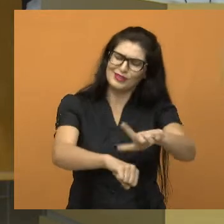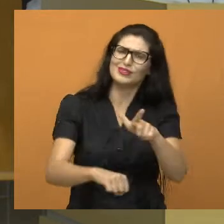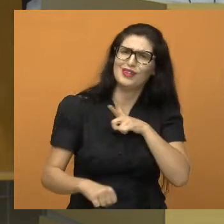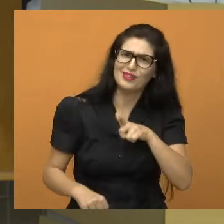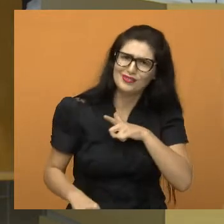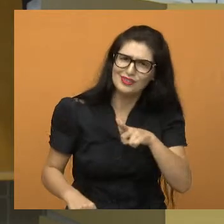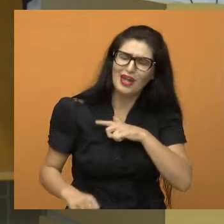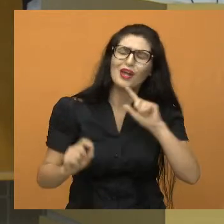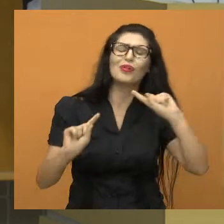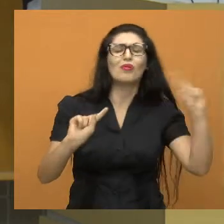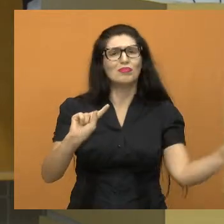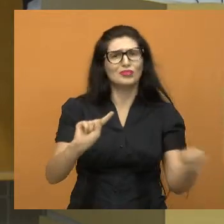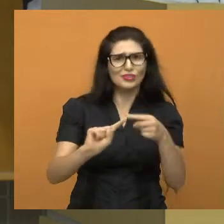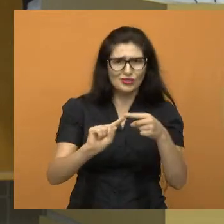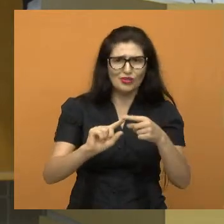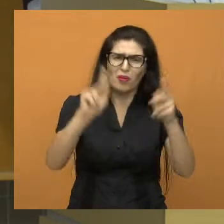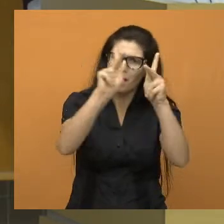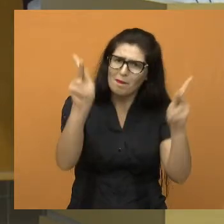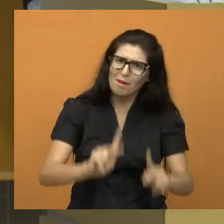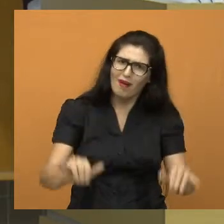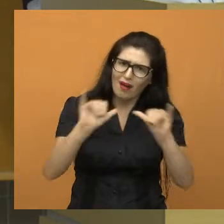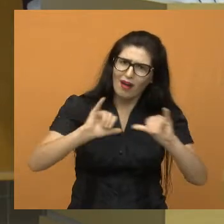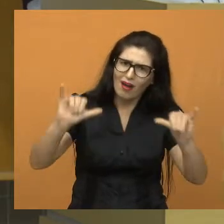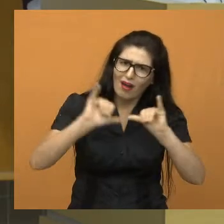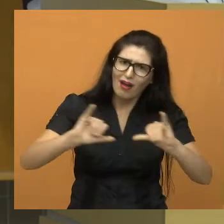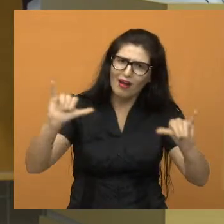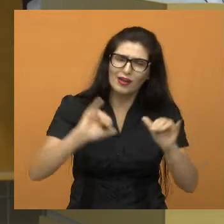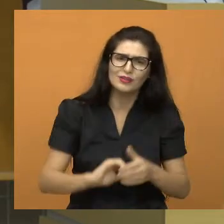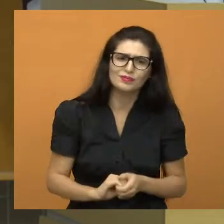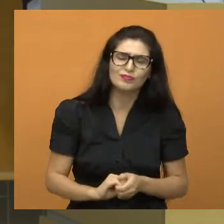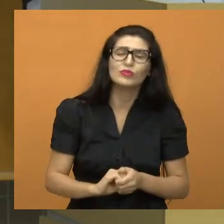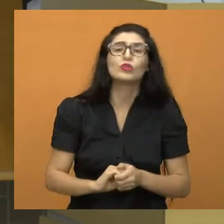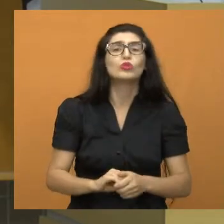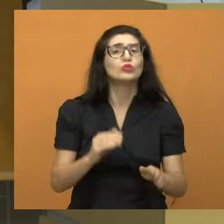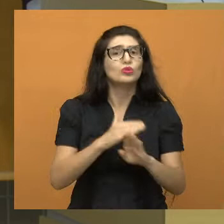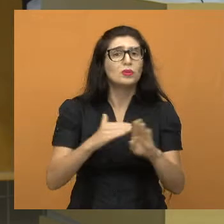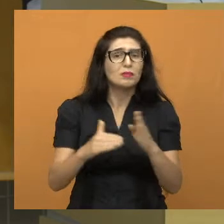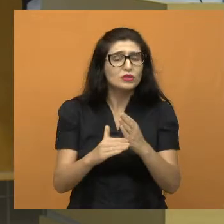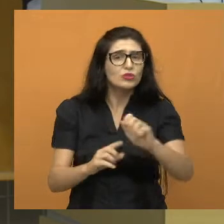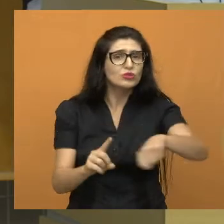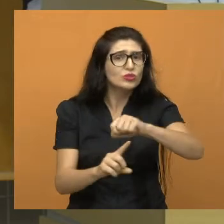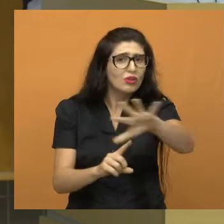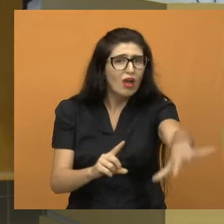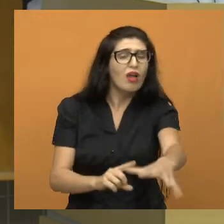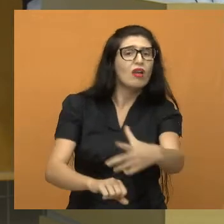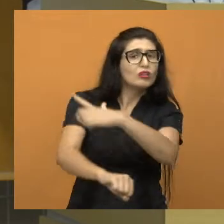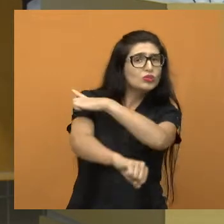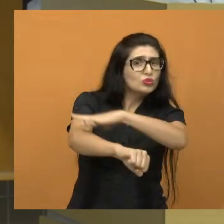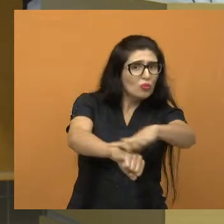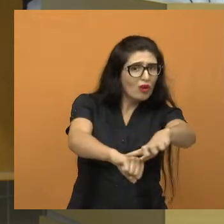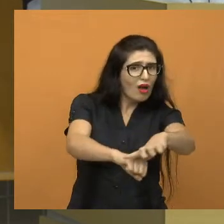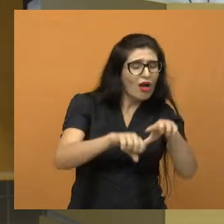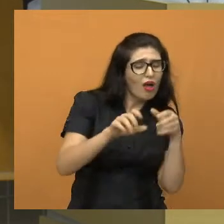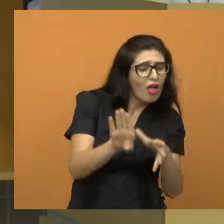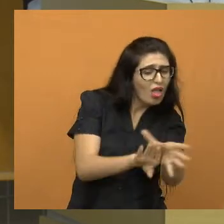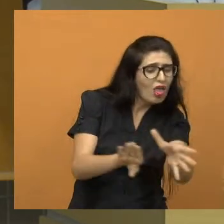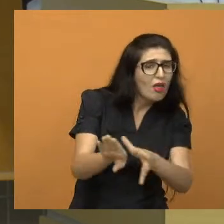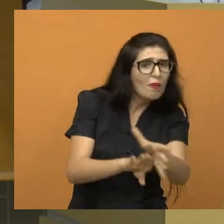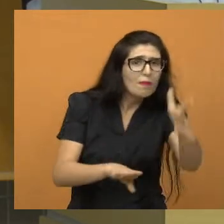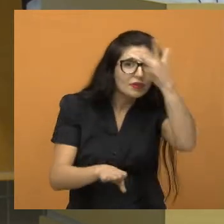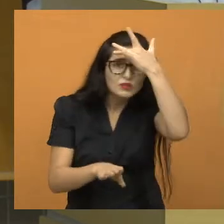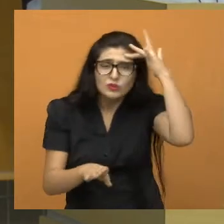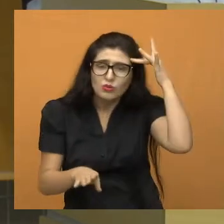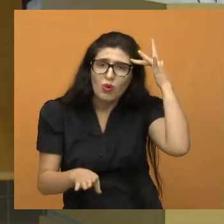Nosso objetivo não é só formar indivíduos úteis à sociedade, e sim educar pessoas que possam